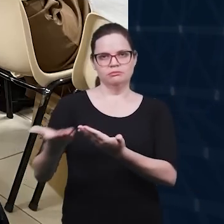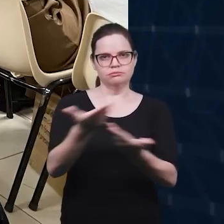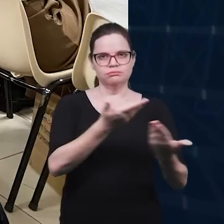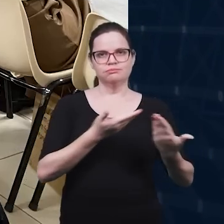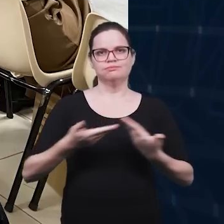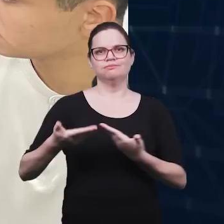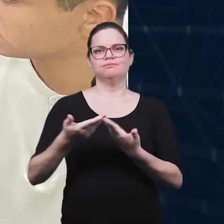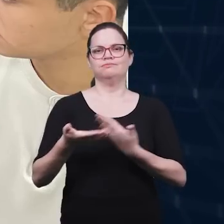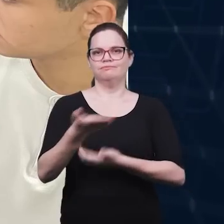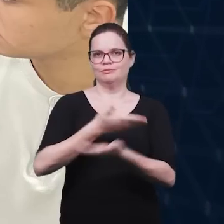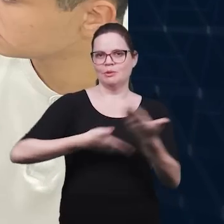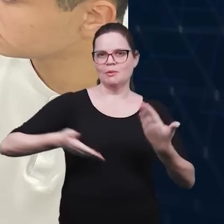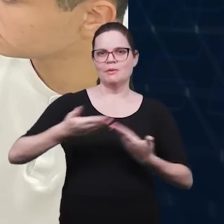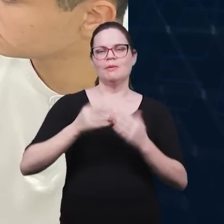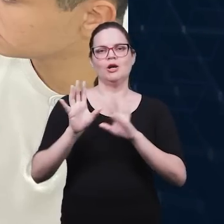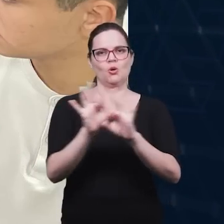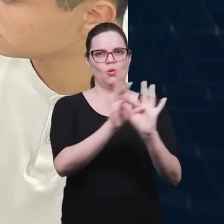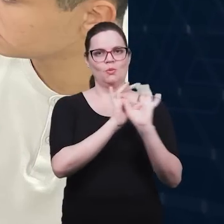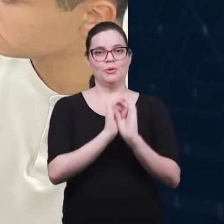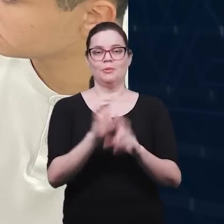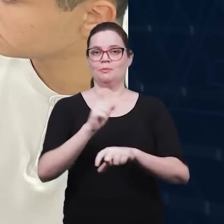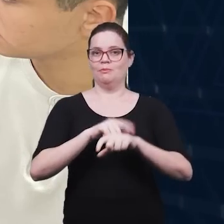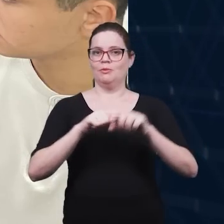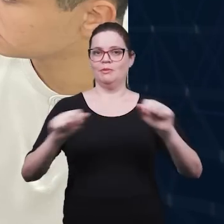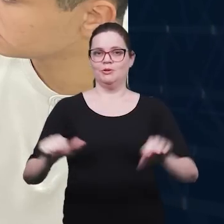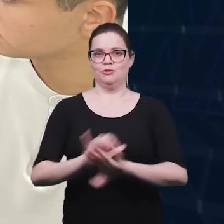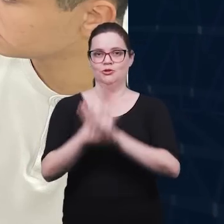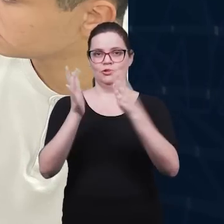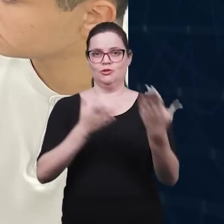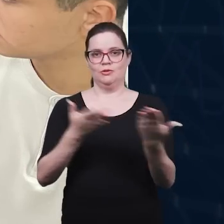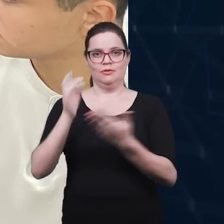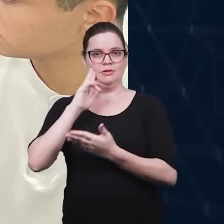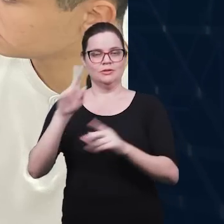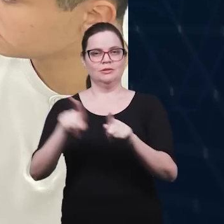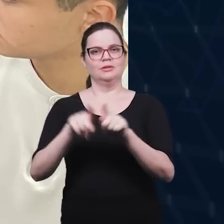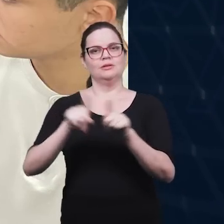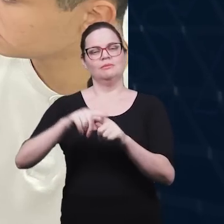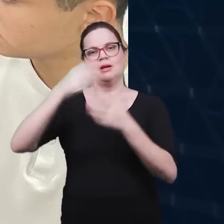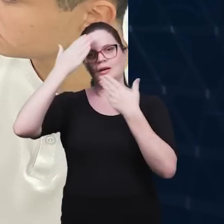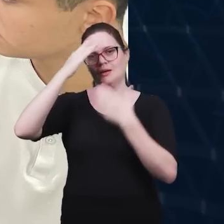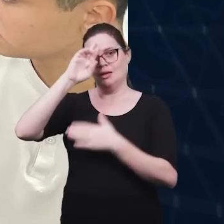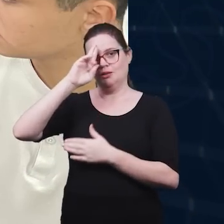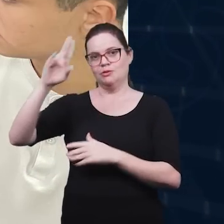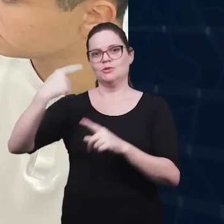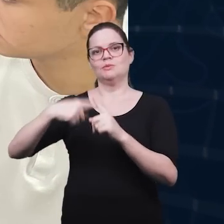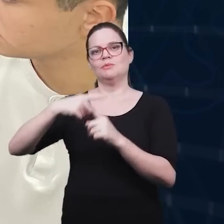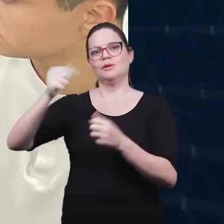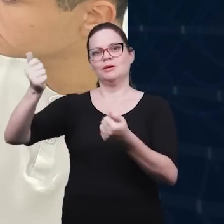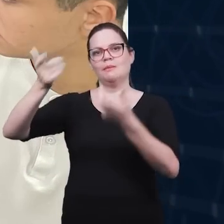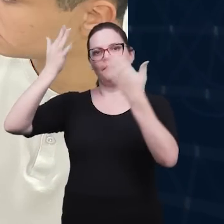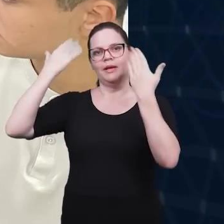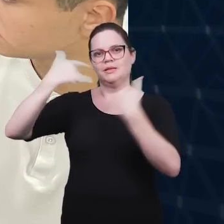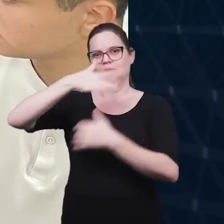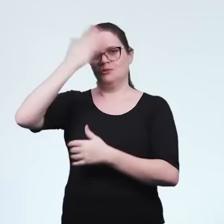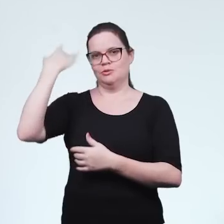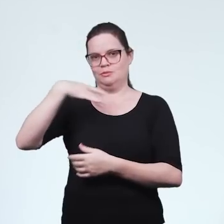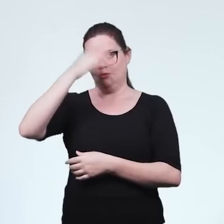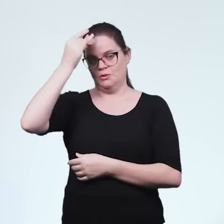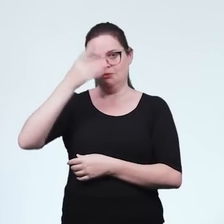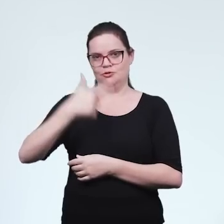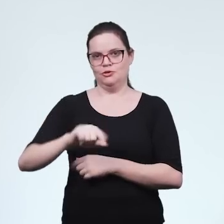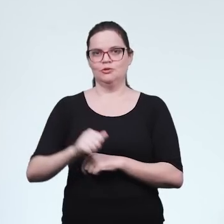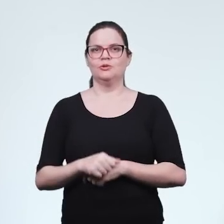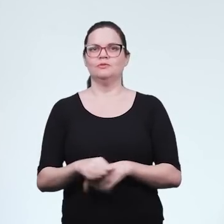da mesma comunhão. Um momento de glorificação e de gratidão em que o Espírito Santo renovou os corações.